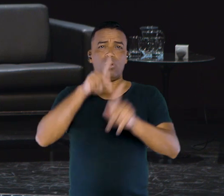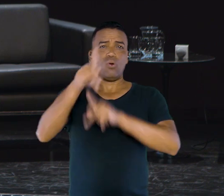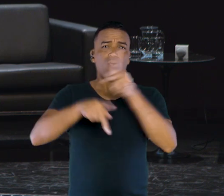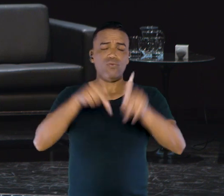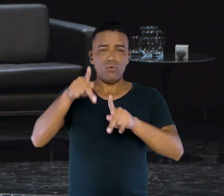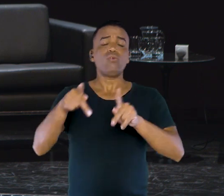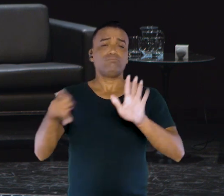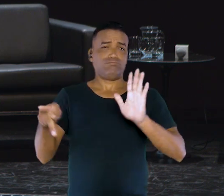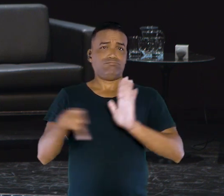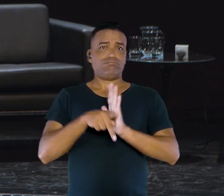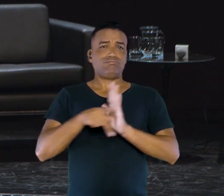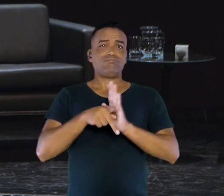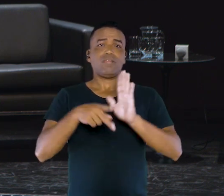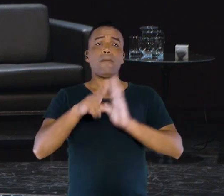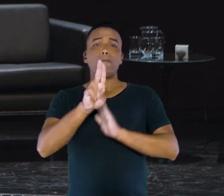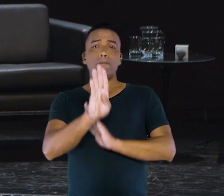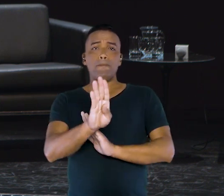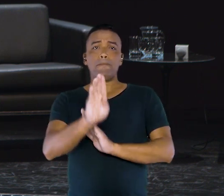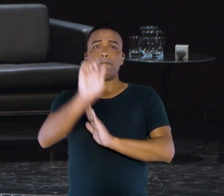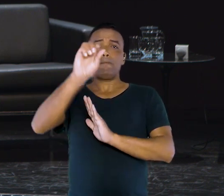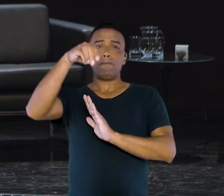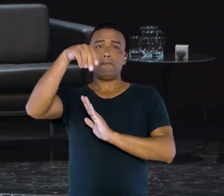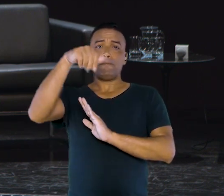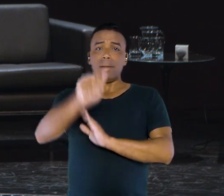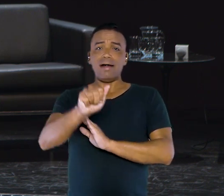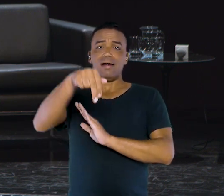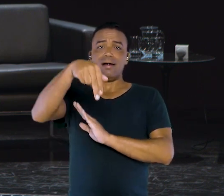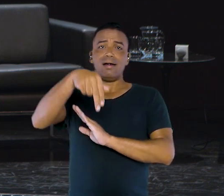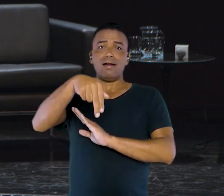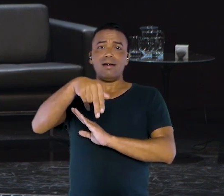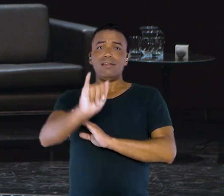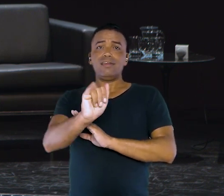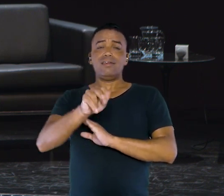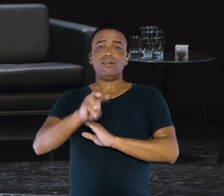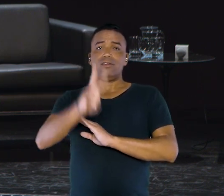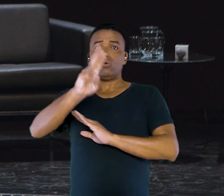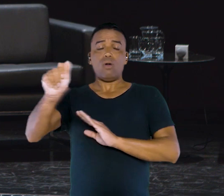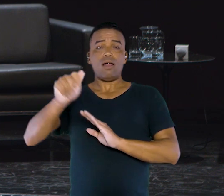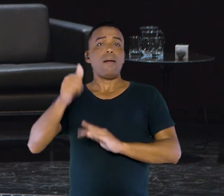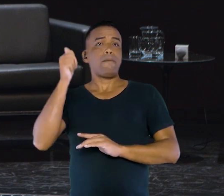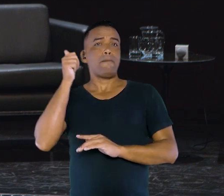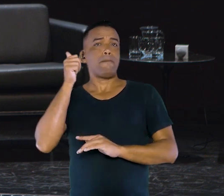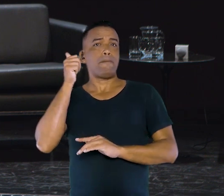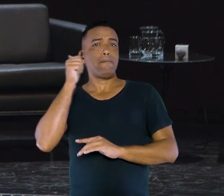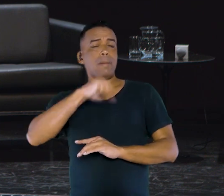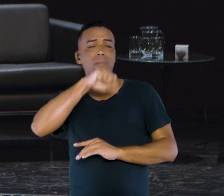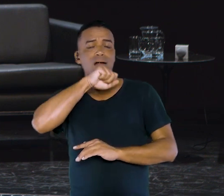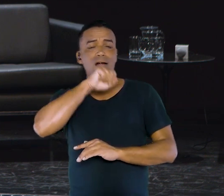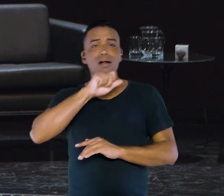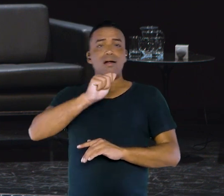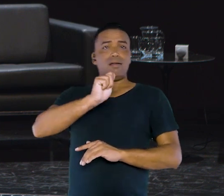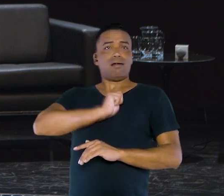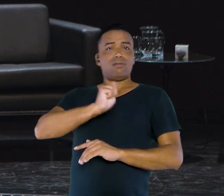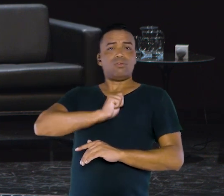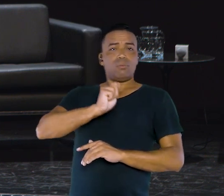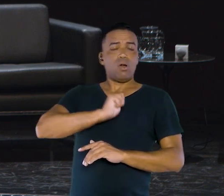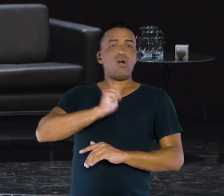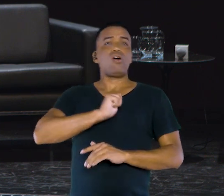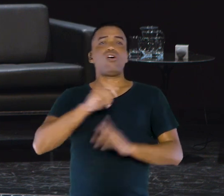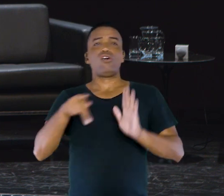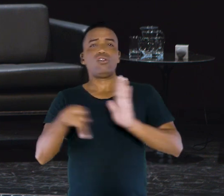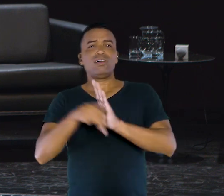também conhecido como Baniua. É mãe, agricultora, antropóloga, escritora, fotógrafa e